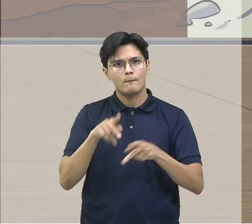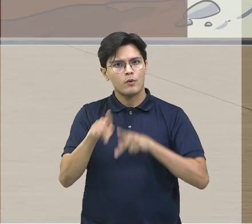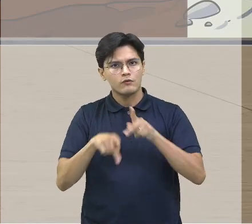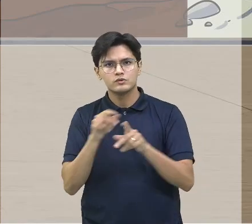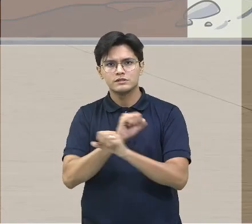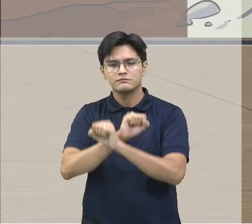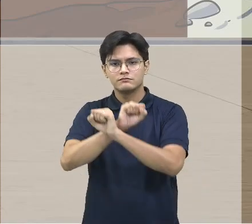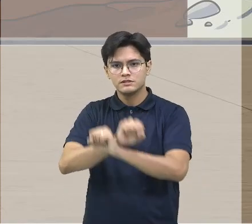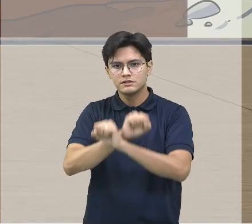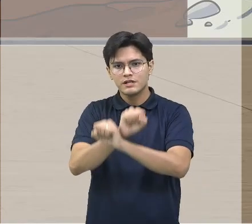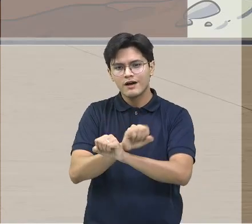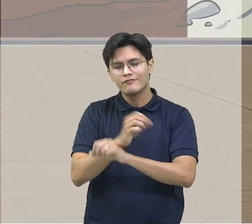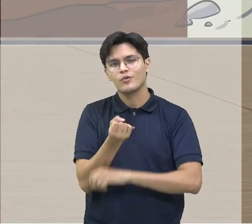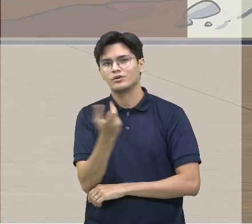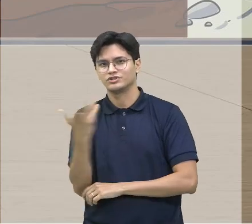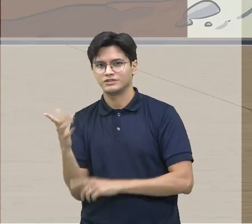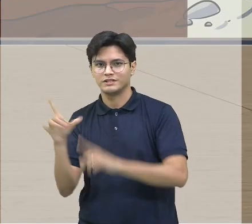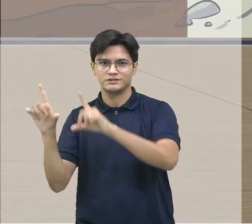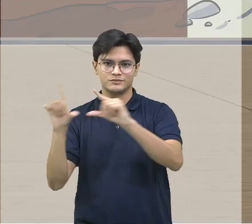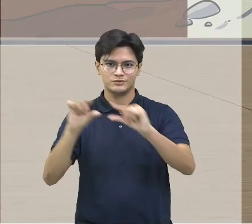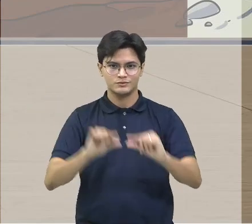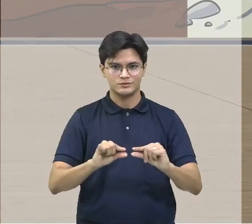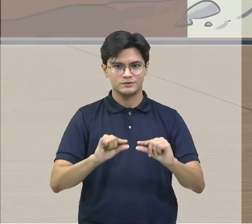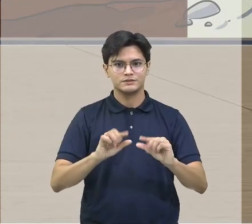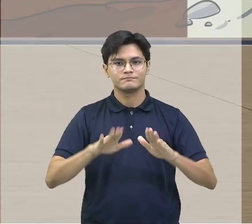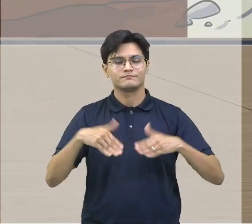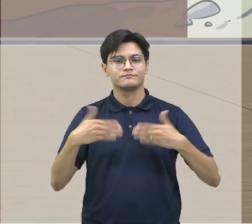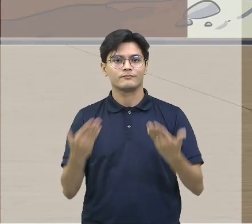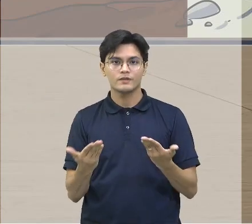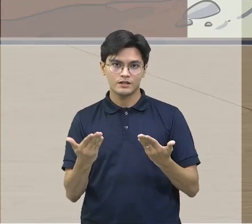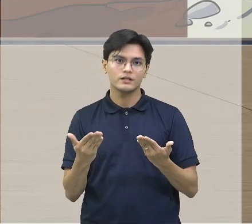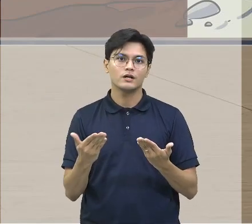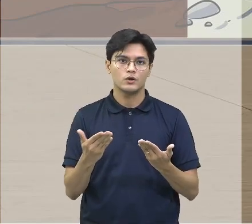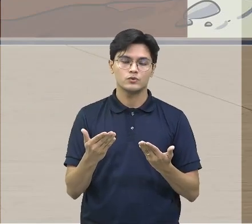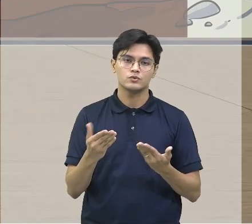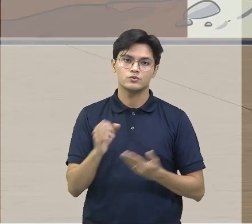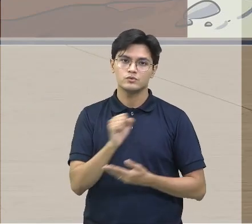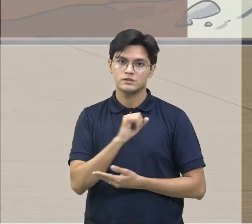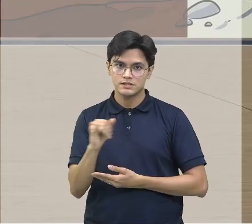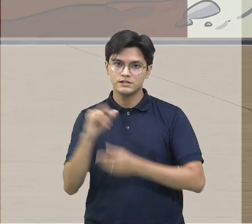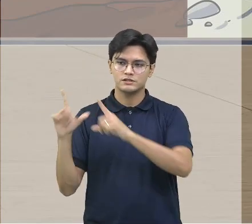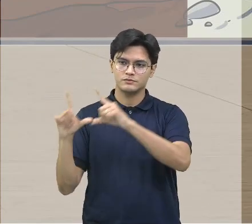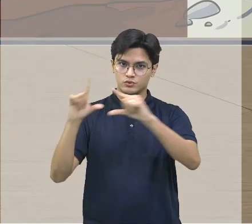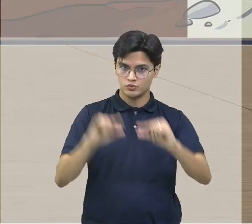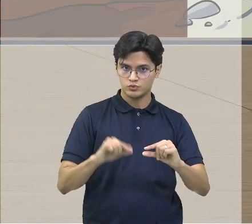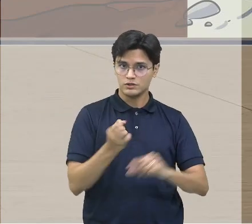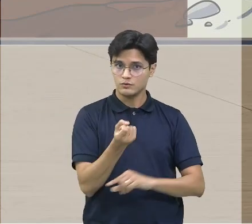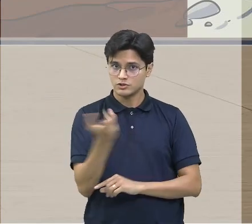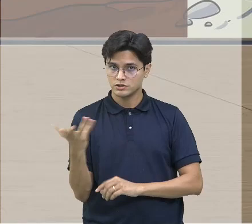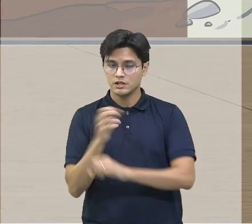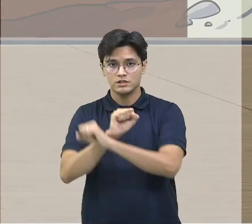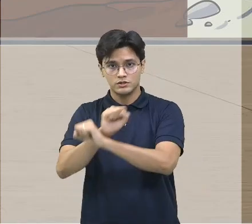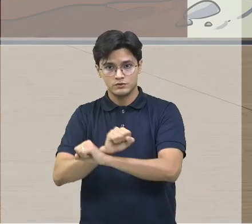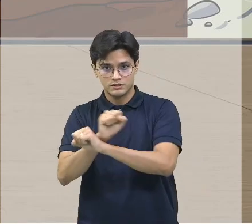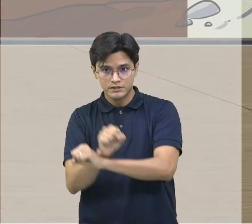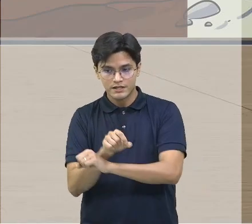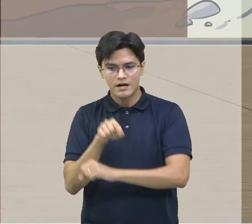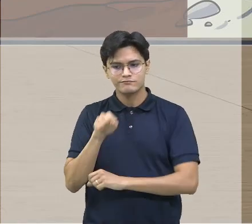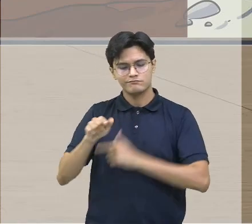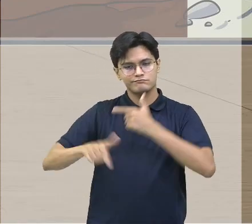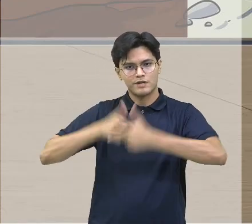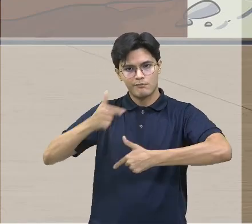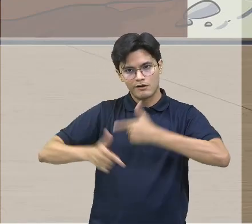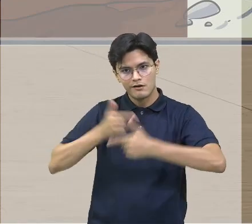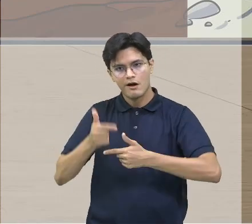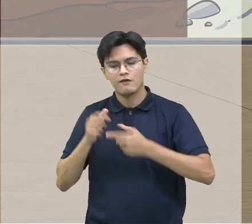diminuir. Se diminui o fluxo de escravos, os trabalhadores que trabalhavam no campo, que garantiam ali a questão da